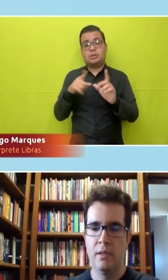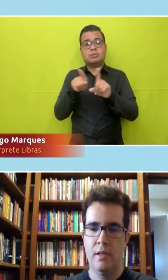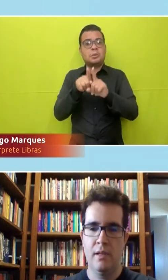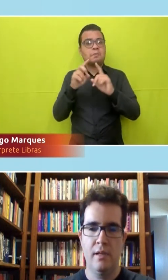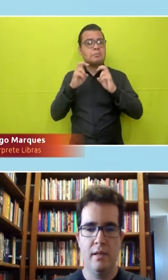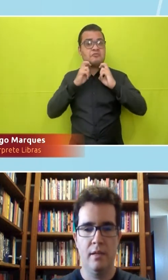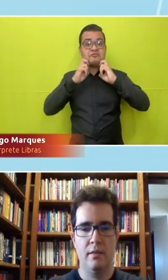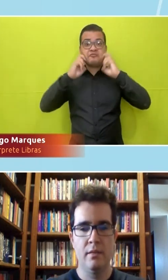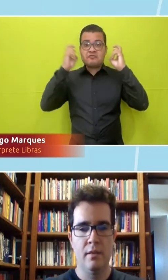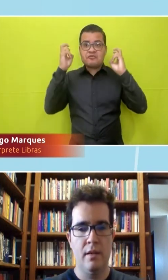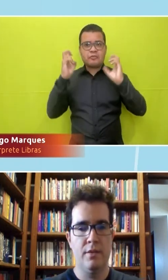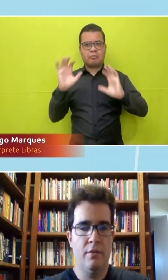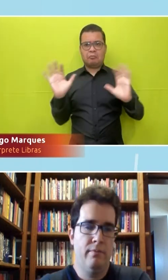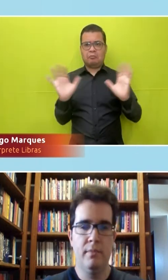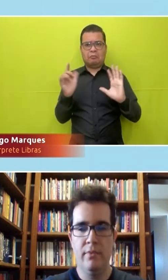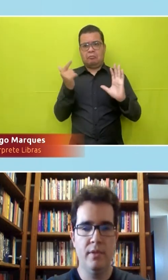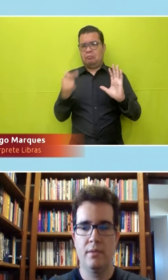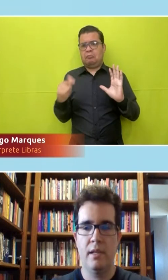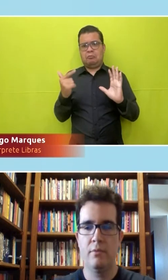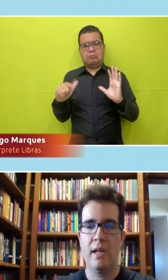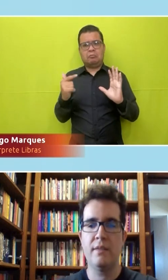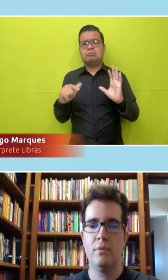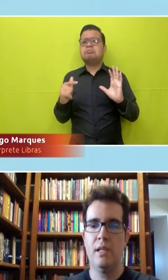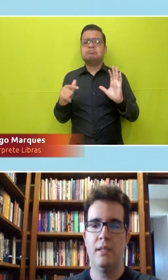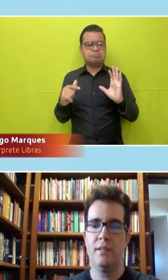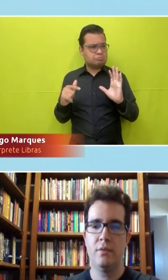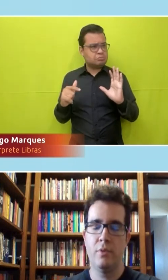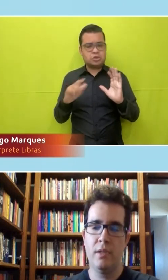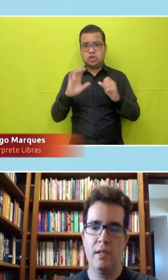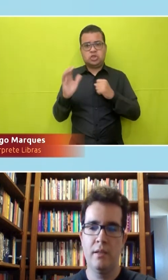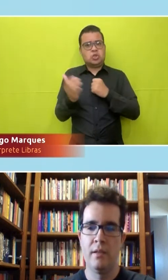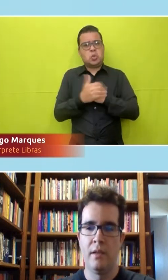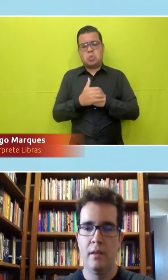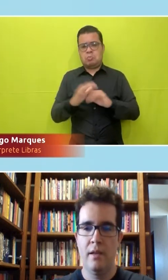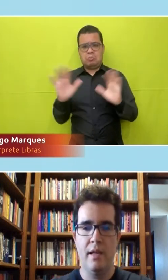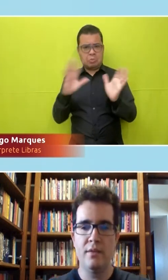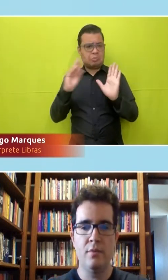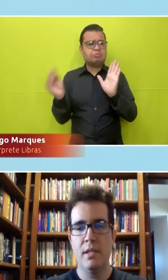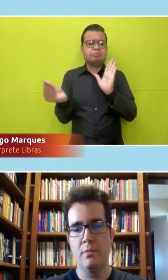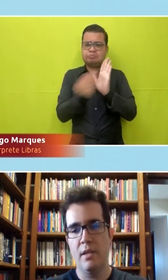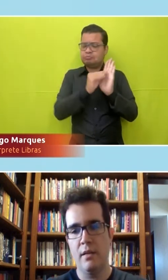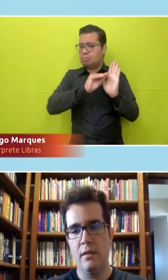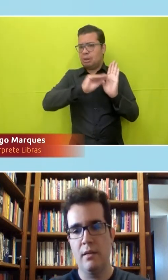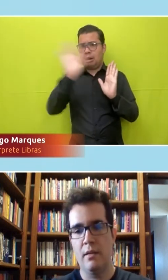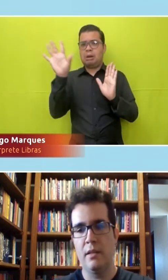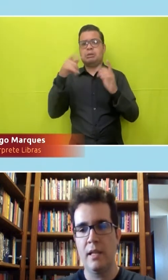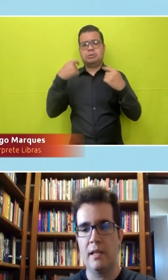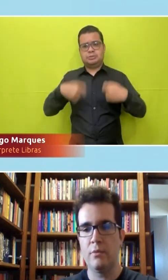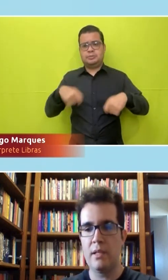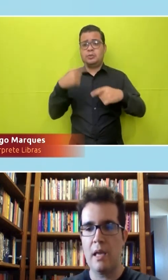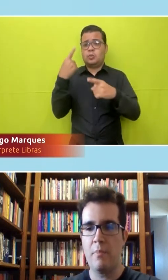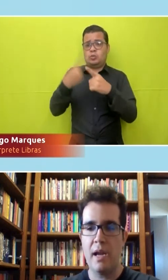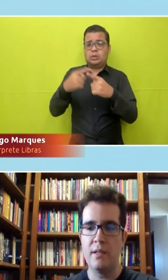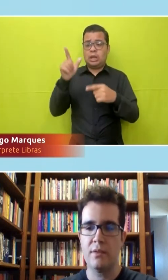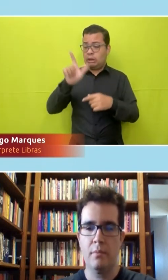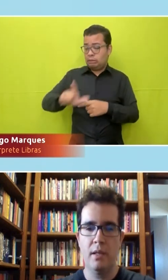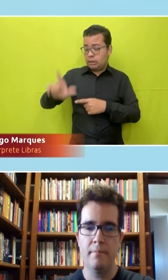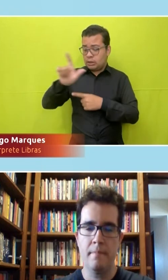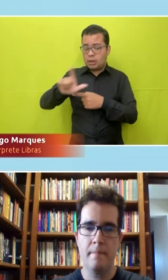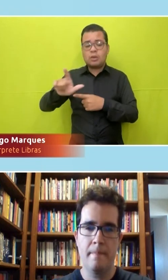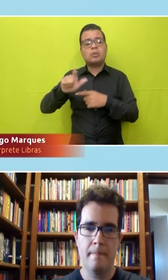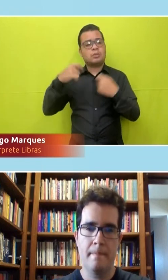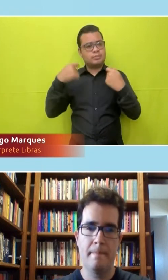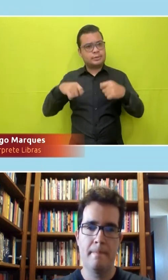nenhuma. A gente, enfim, né, não quer esconder isso, porque é isso mesmo, né? A literatura está aí para isso